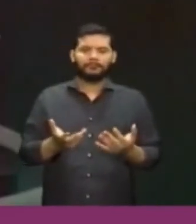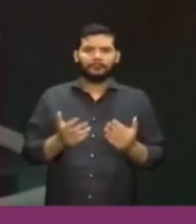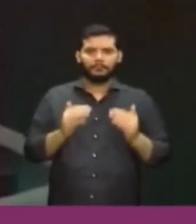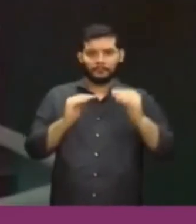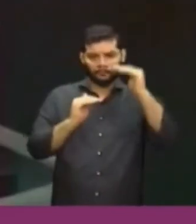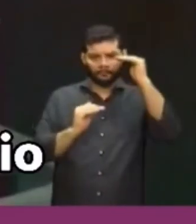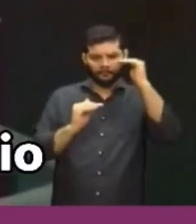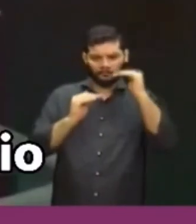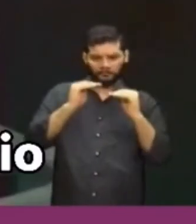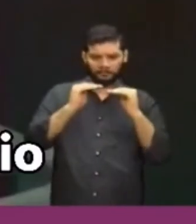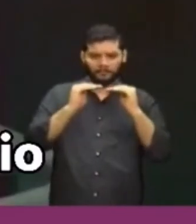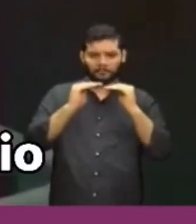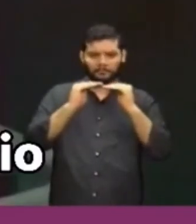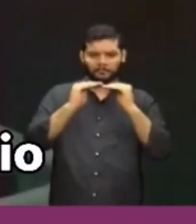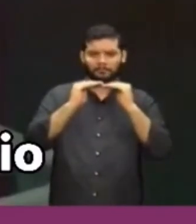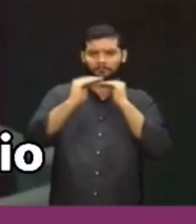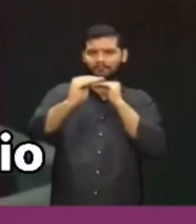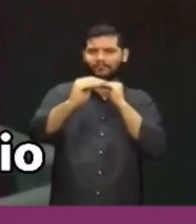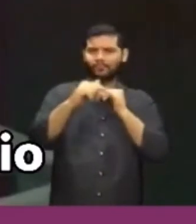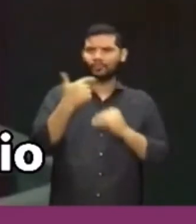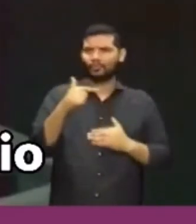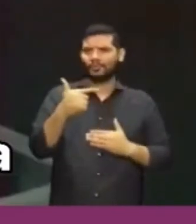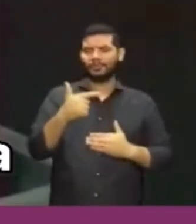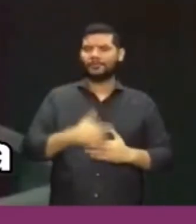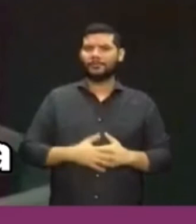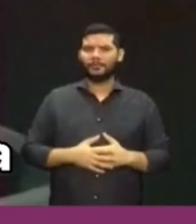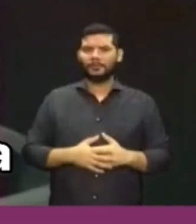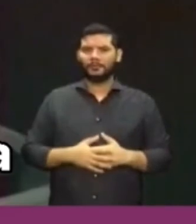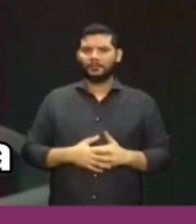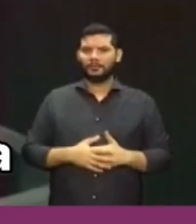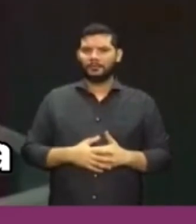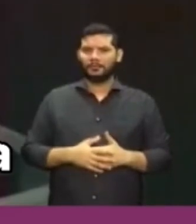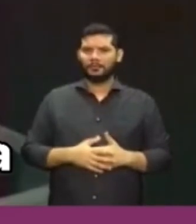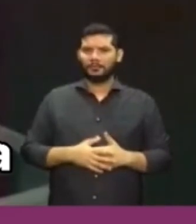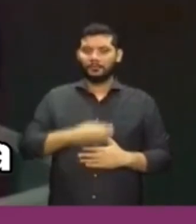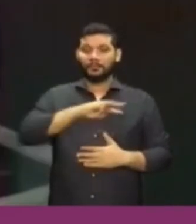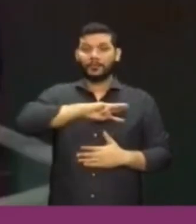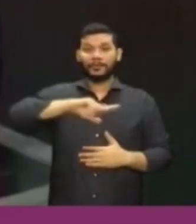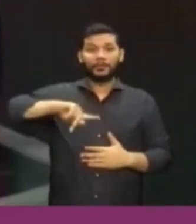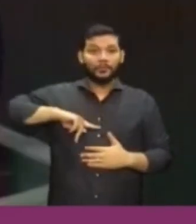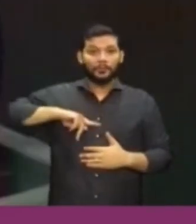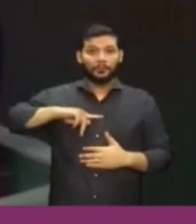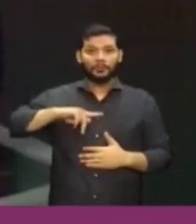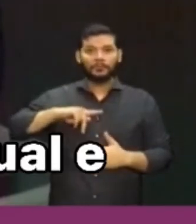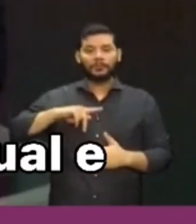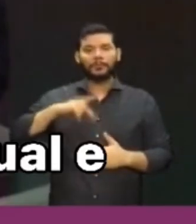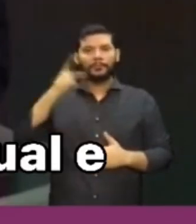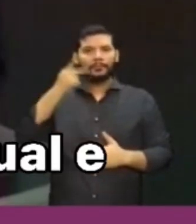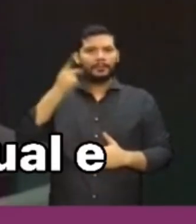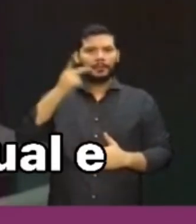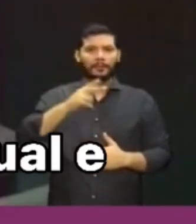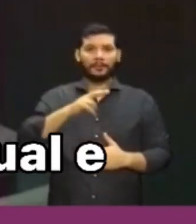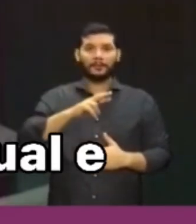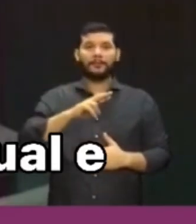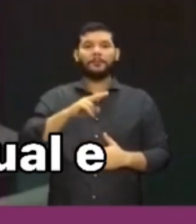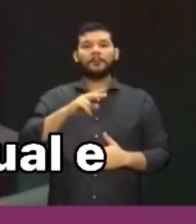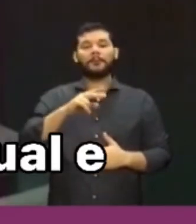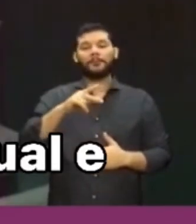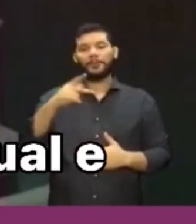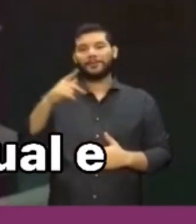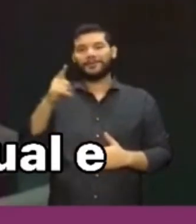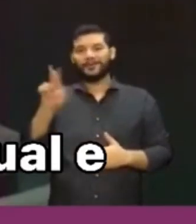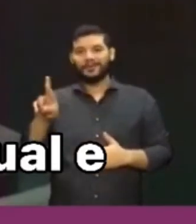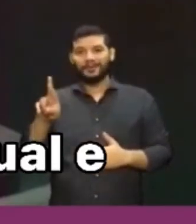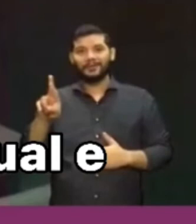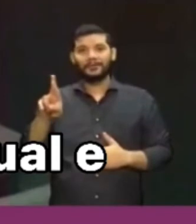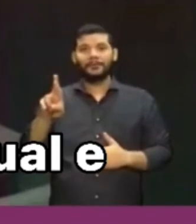isonomia. Veja, o que o Ministério Público, através da Procuradoria da República, do Ministério Público Estadual, e aqui eu acabo